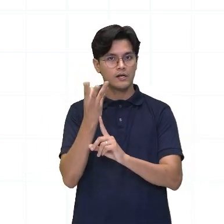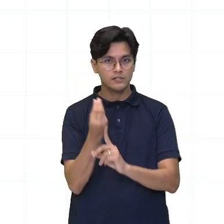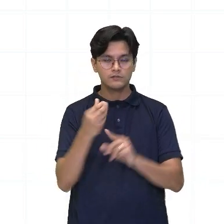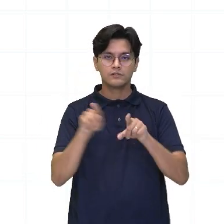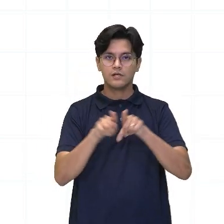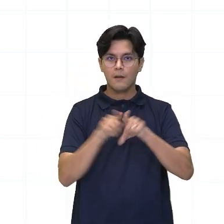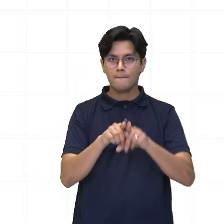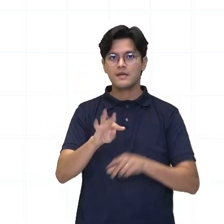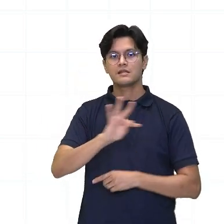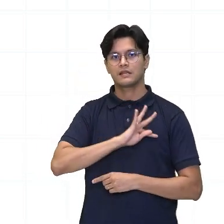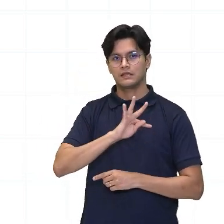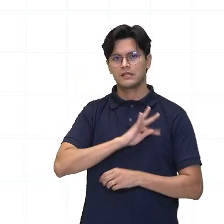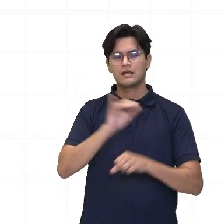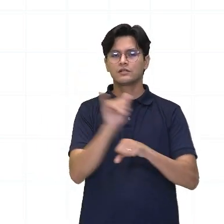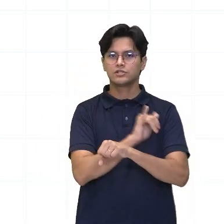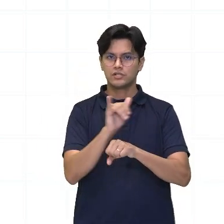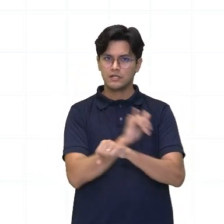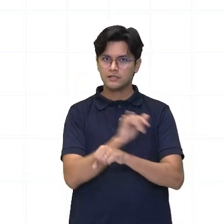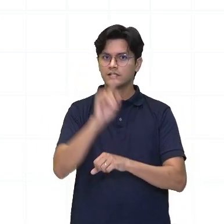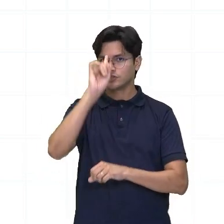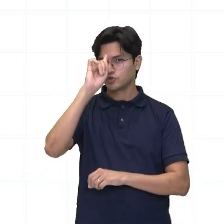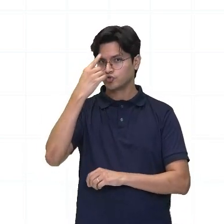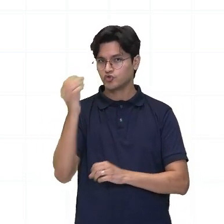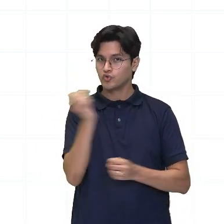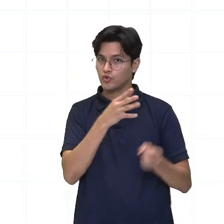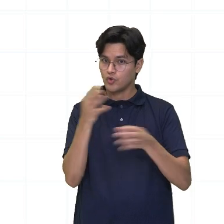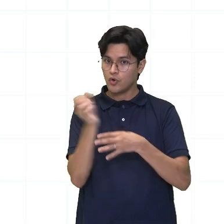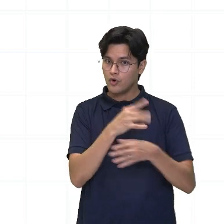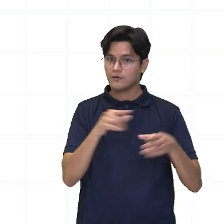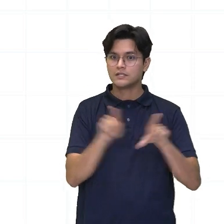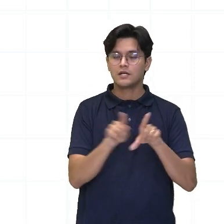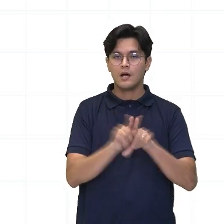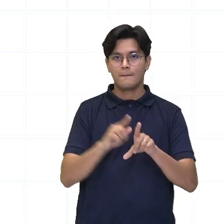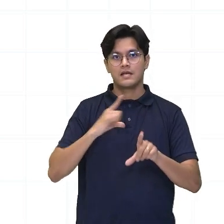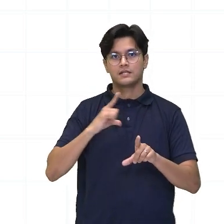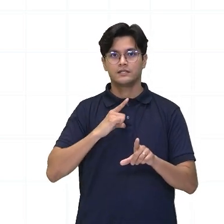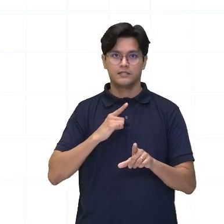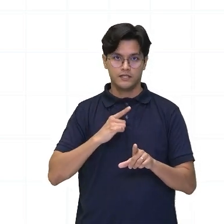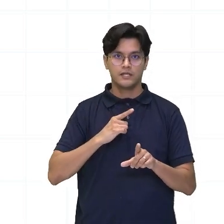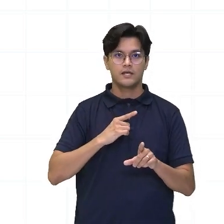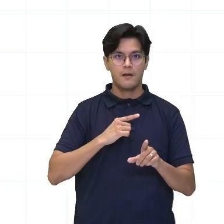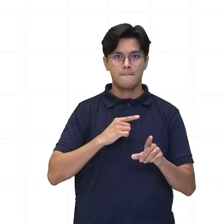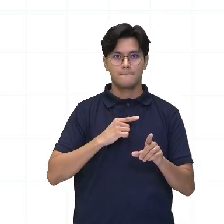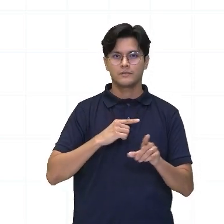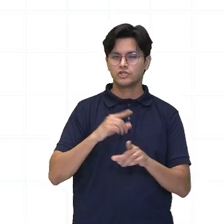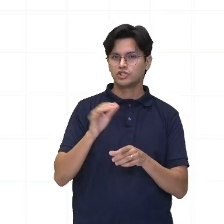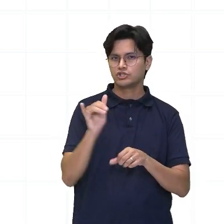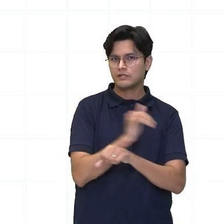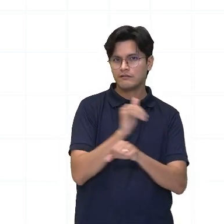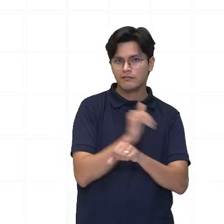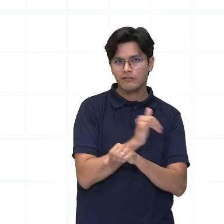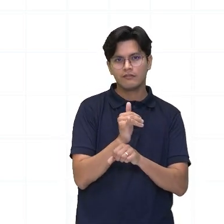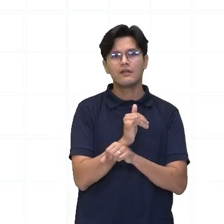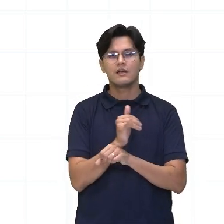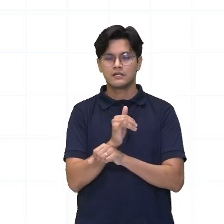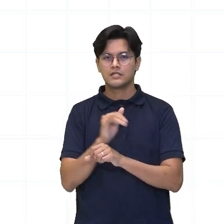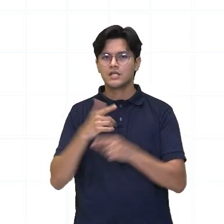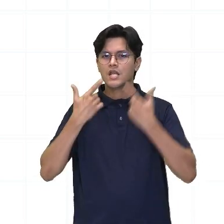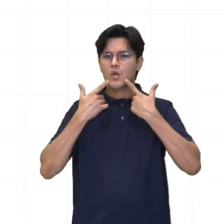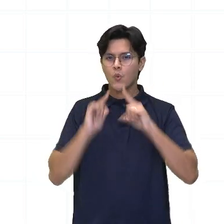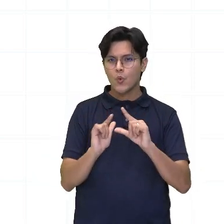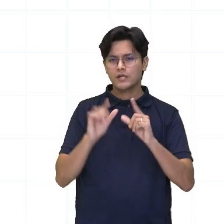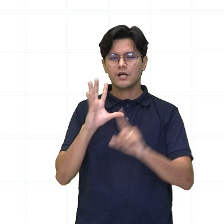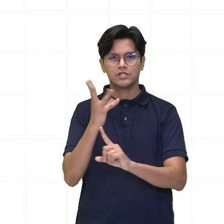técnicas inovadoras e admite diversas modalidades de linguagens artísticas, bem como a mistura